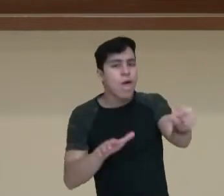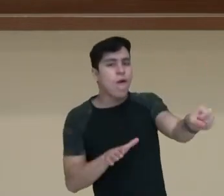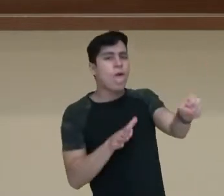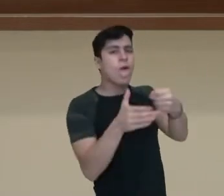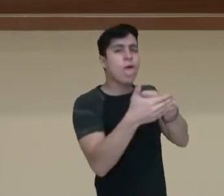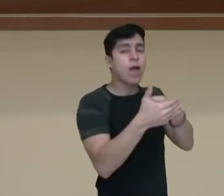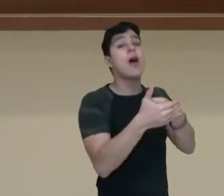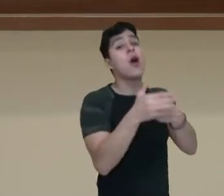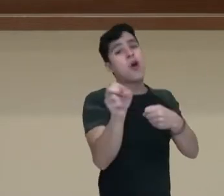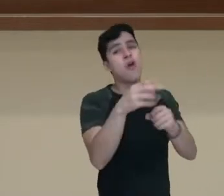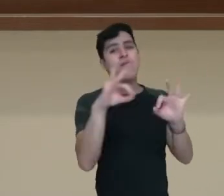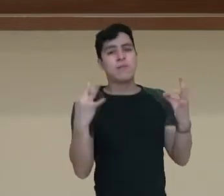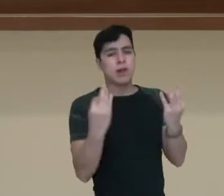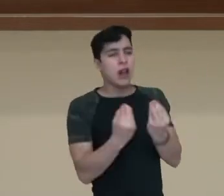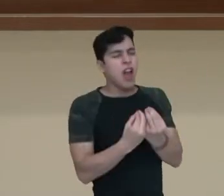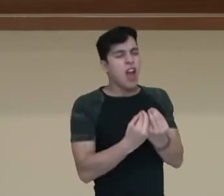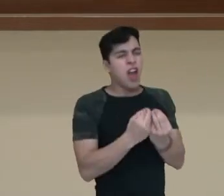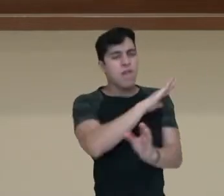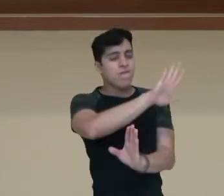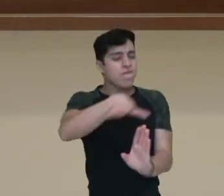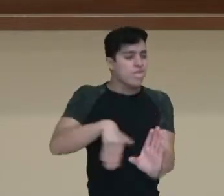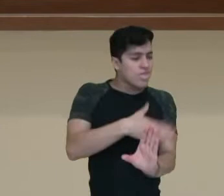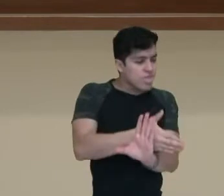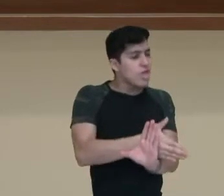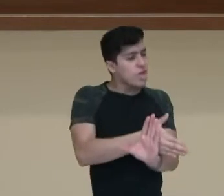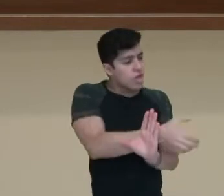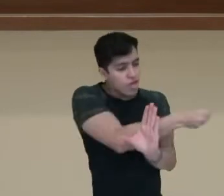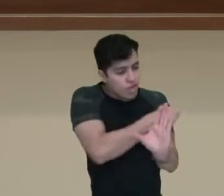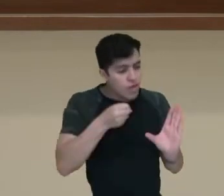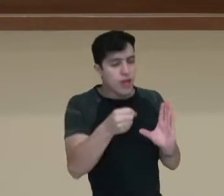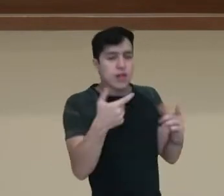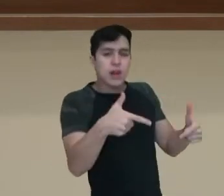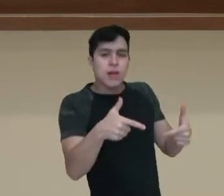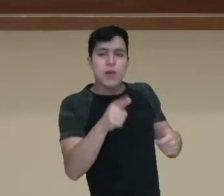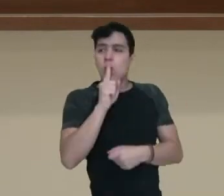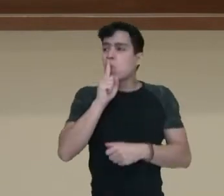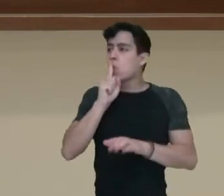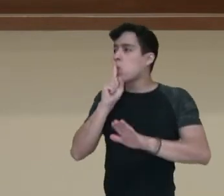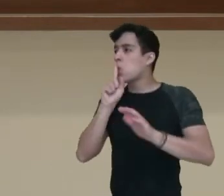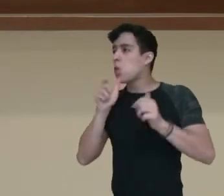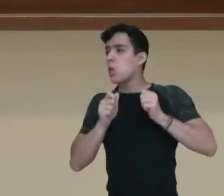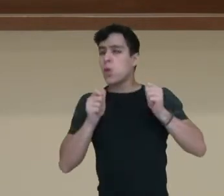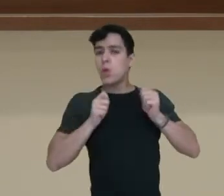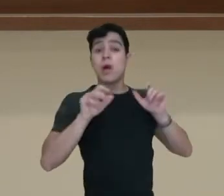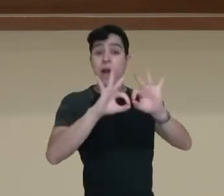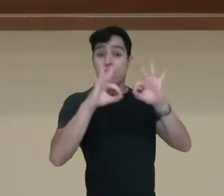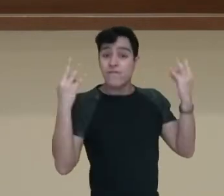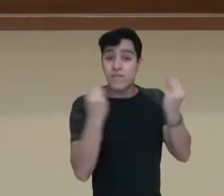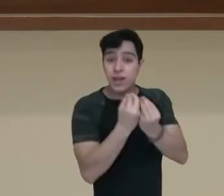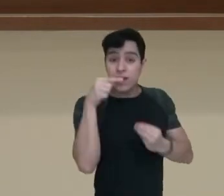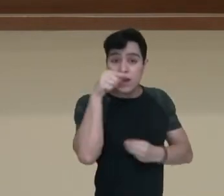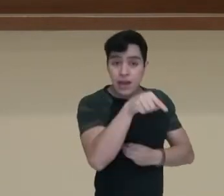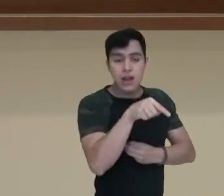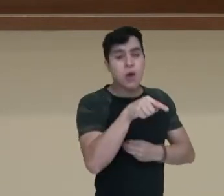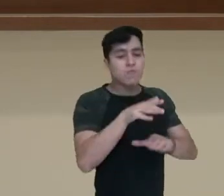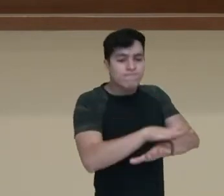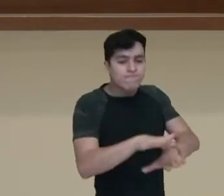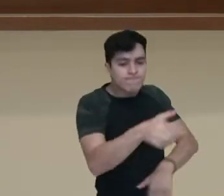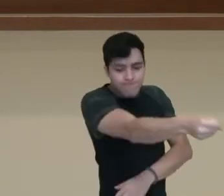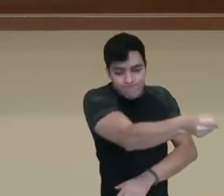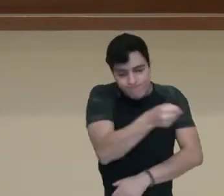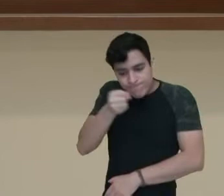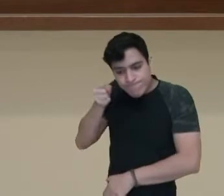da família, ou seja, a família coloca a criança para trabalhar, a família põe a criança pequena